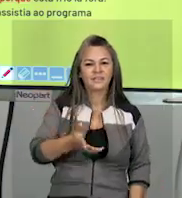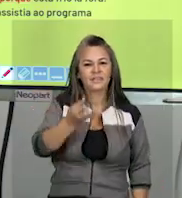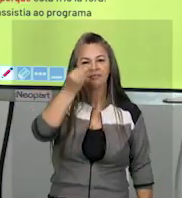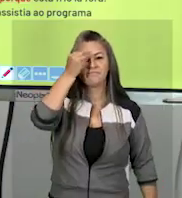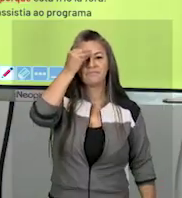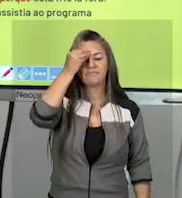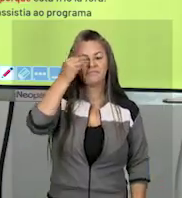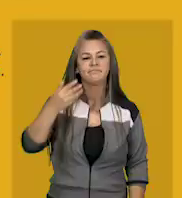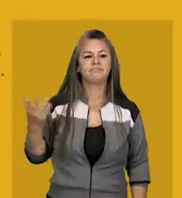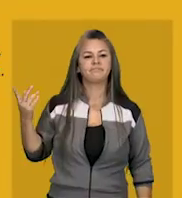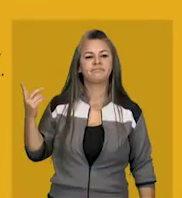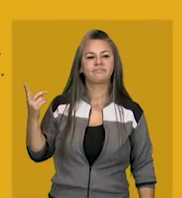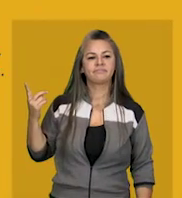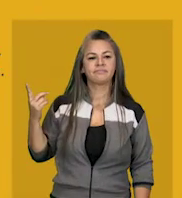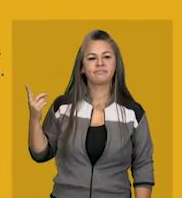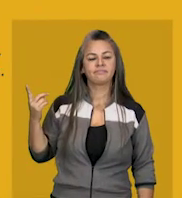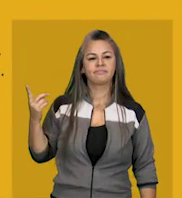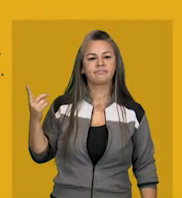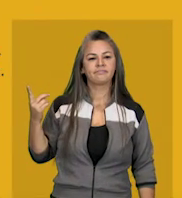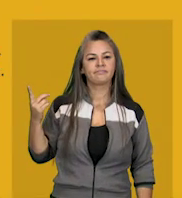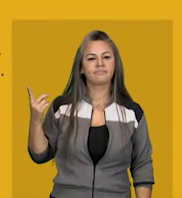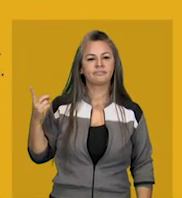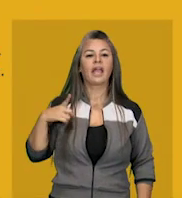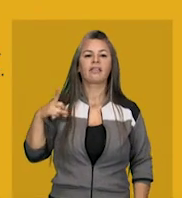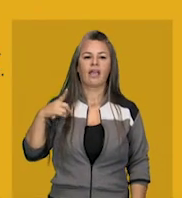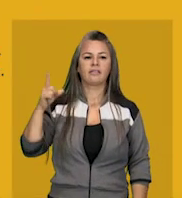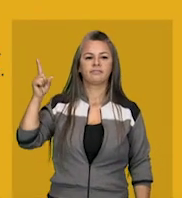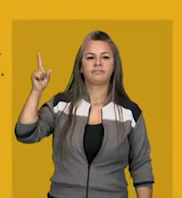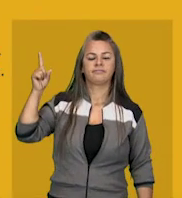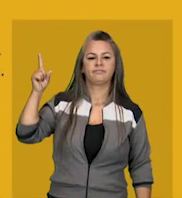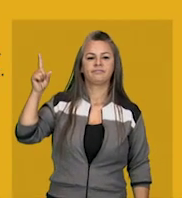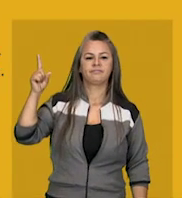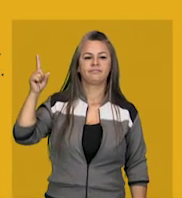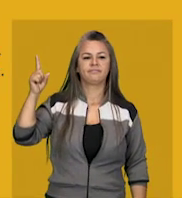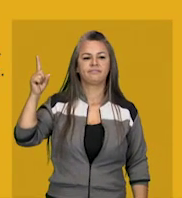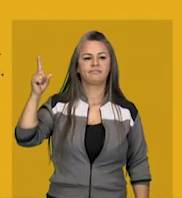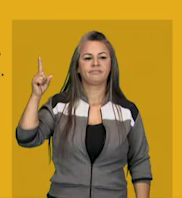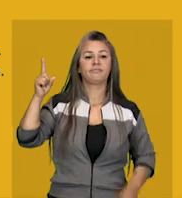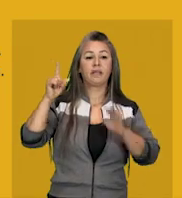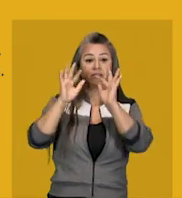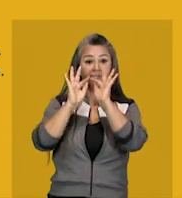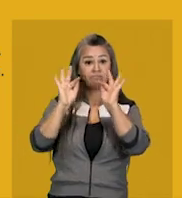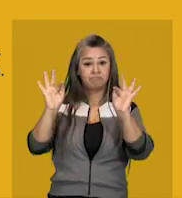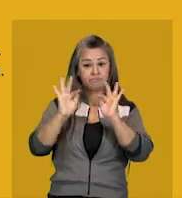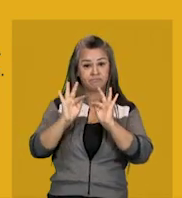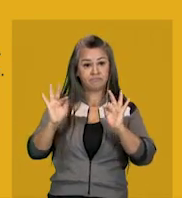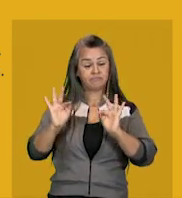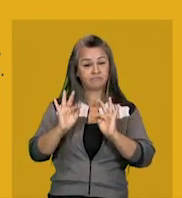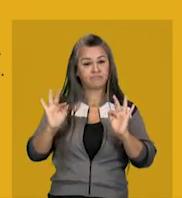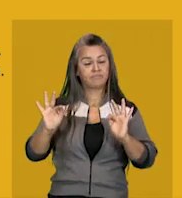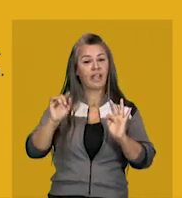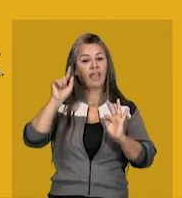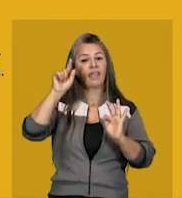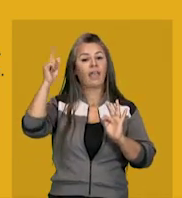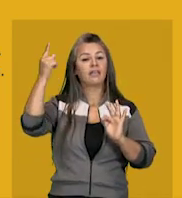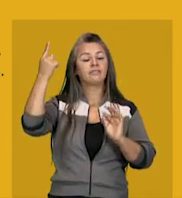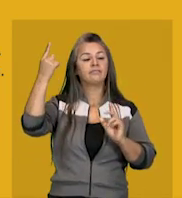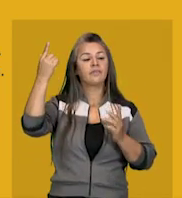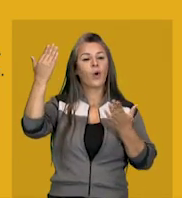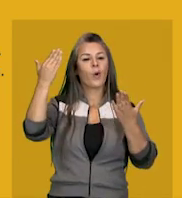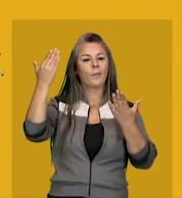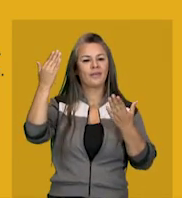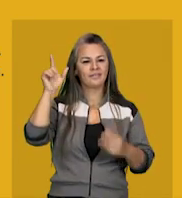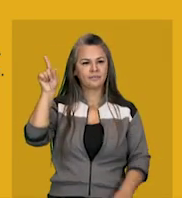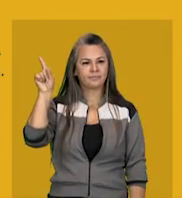Olha só, questão 2. Tem aqui orações e algumas conjunções. Vamos ver quais são elas. A